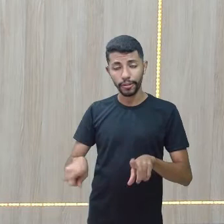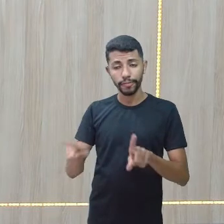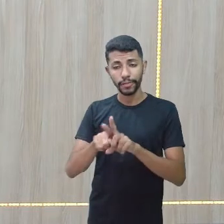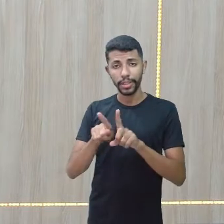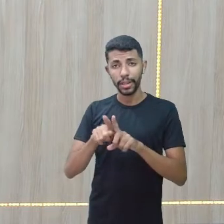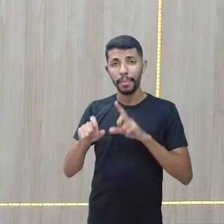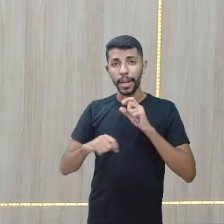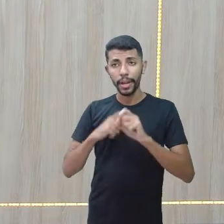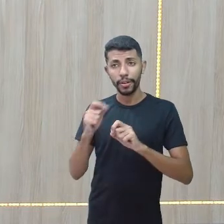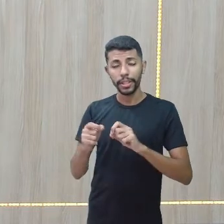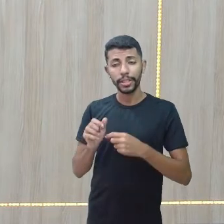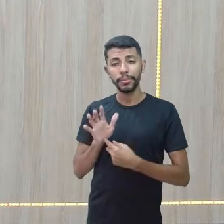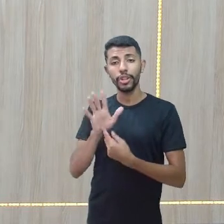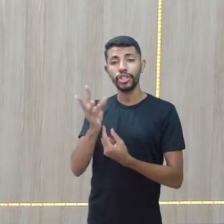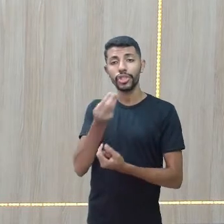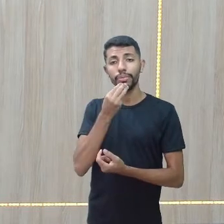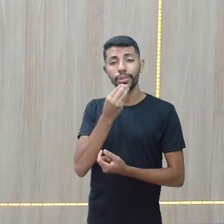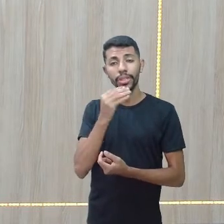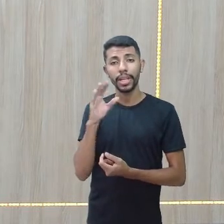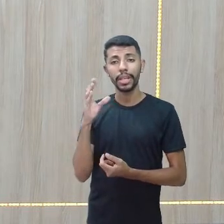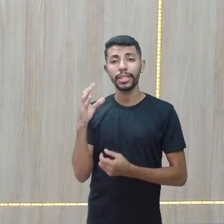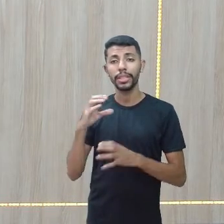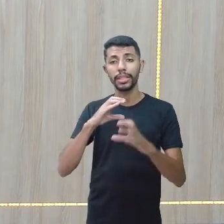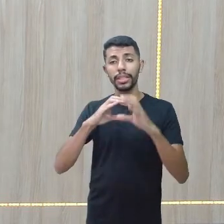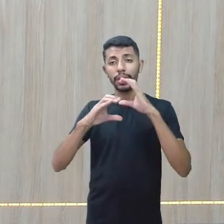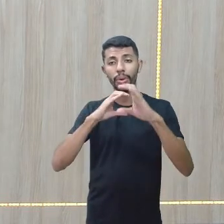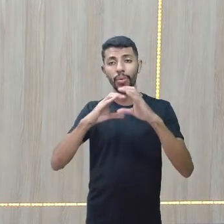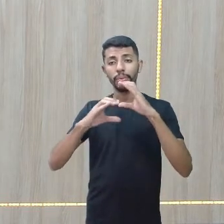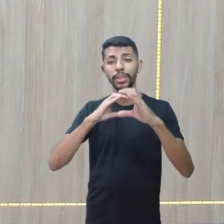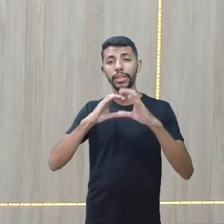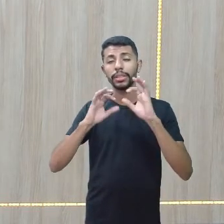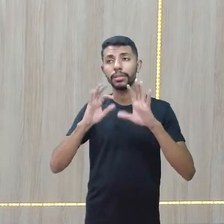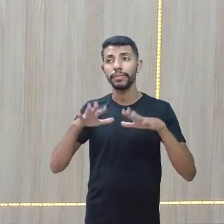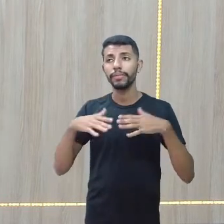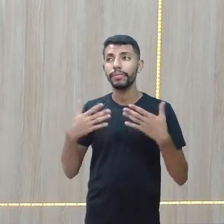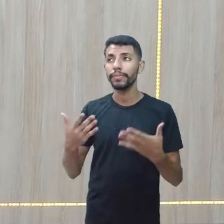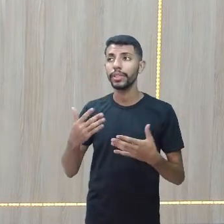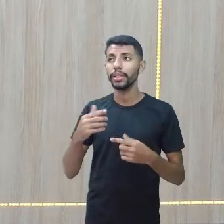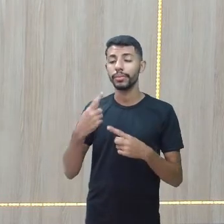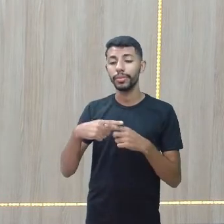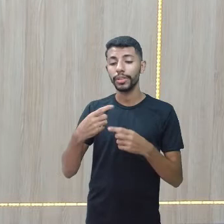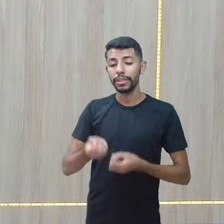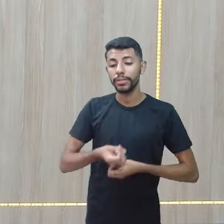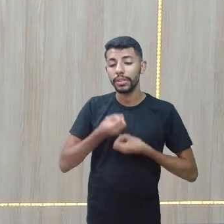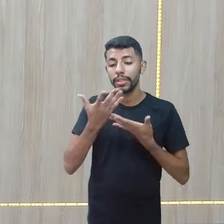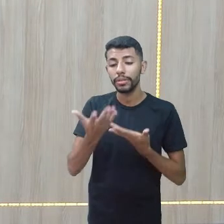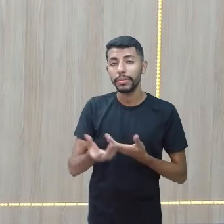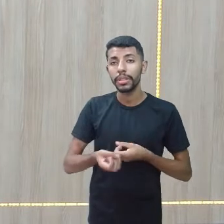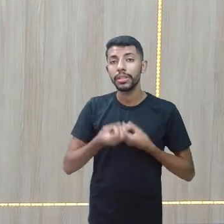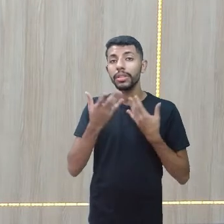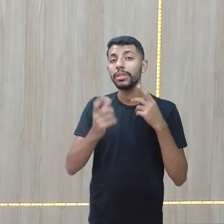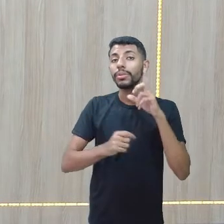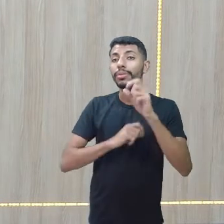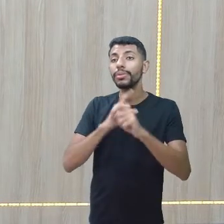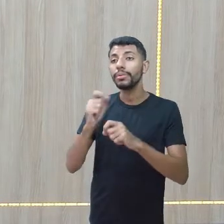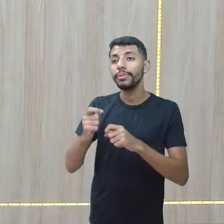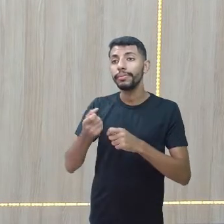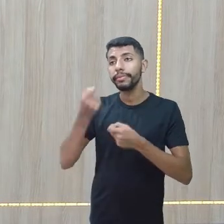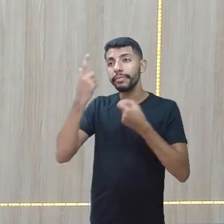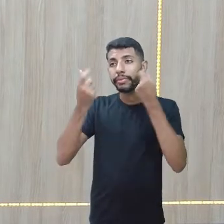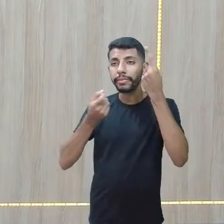de comunicação, né? E comunicação funcional, porque ele vai estar expressando a sua